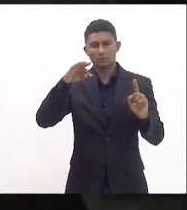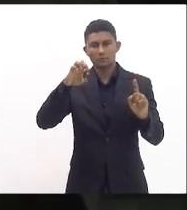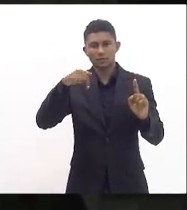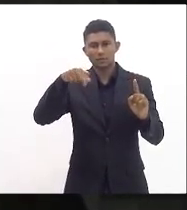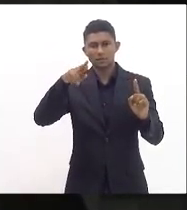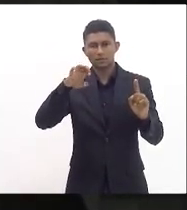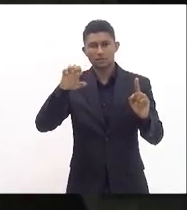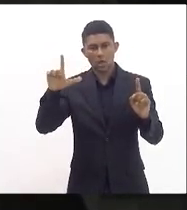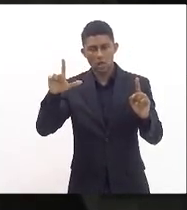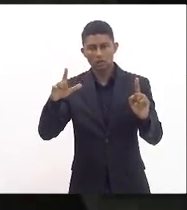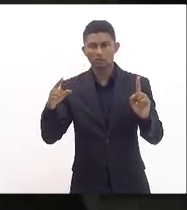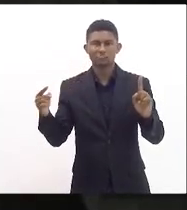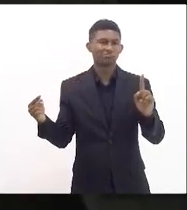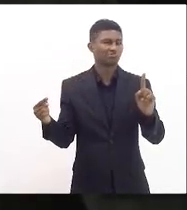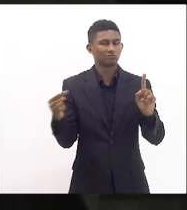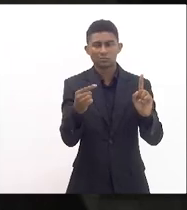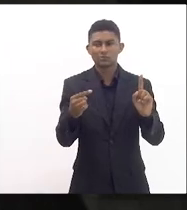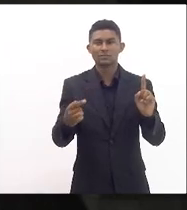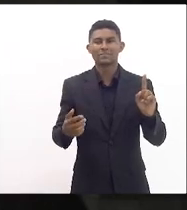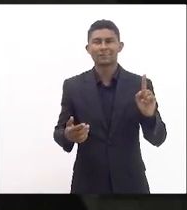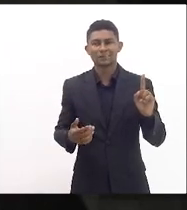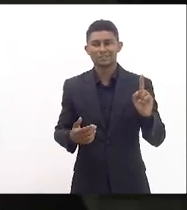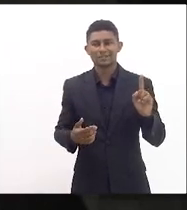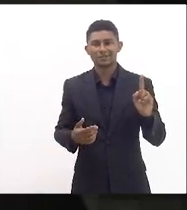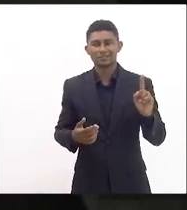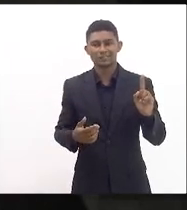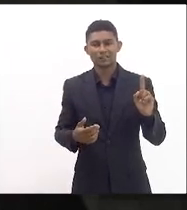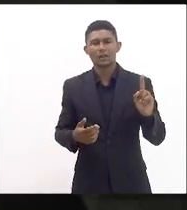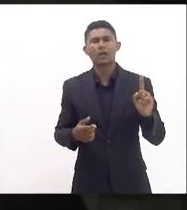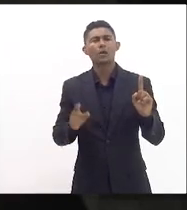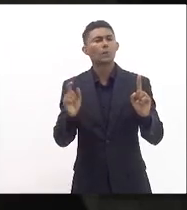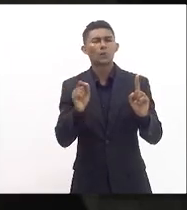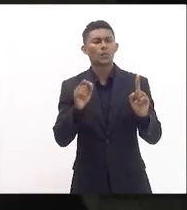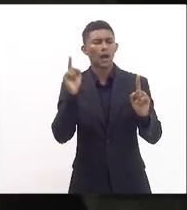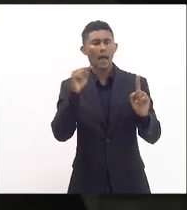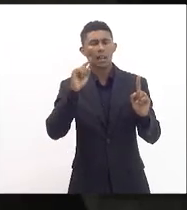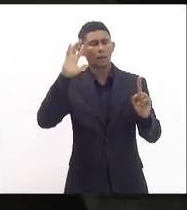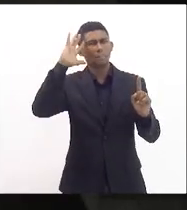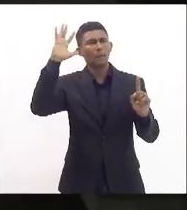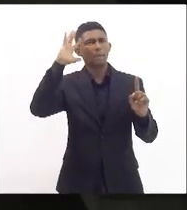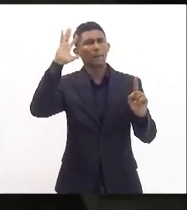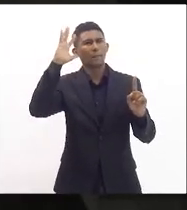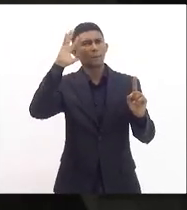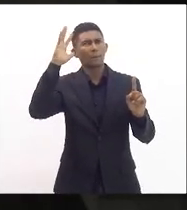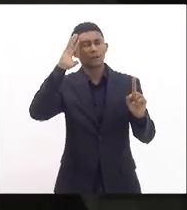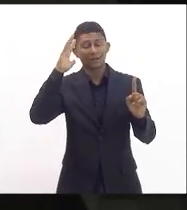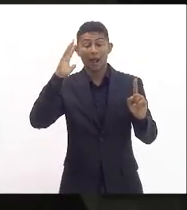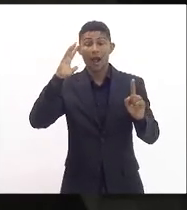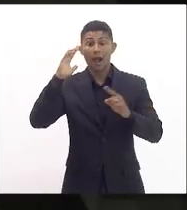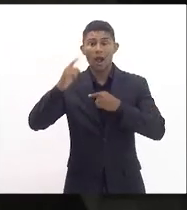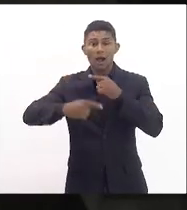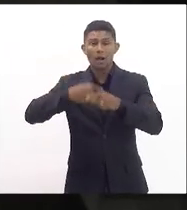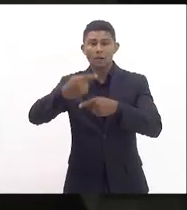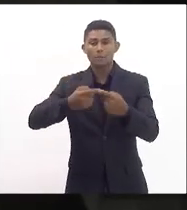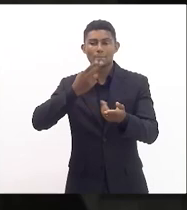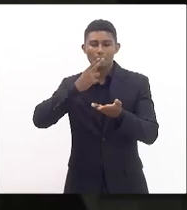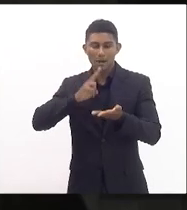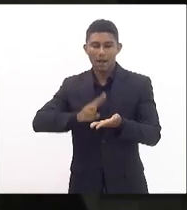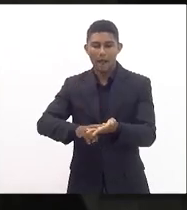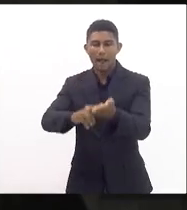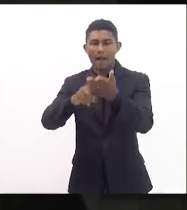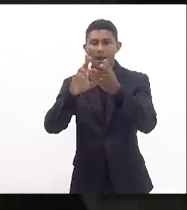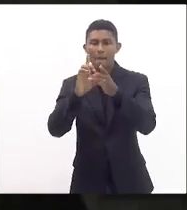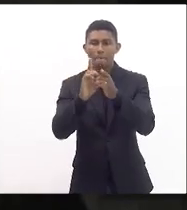deu corpo àquilo que reside em todas as cartas democráticas do mundo,